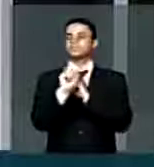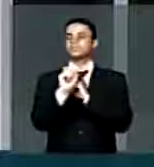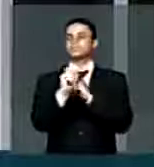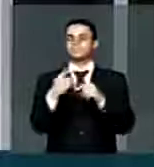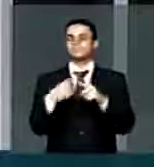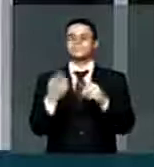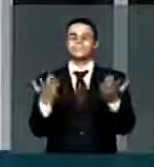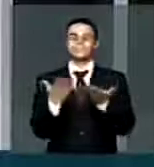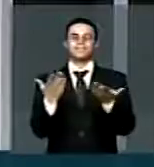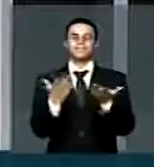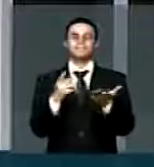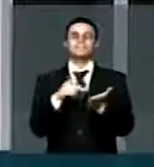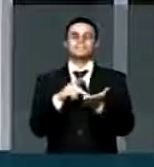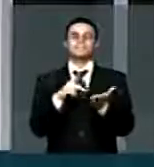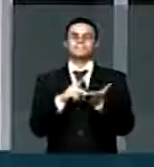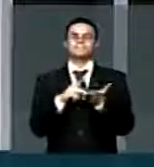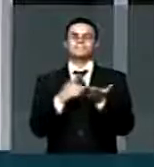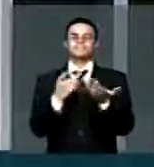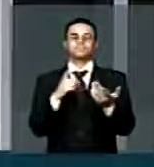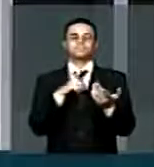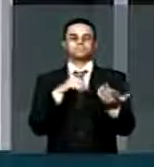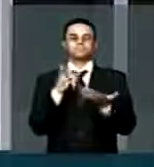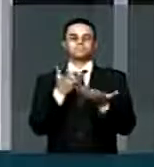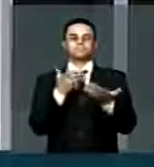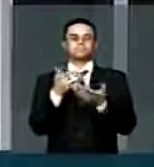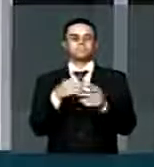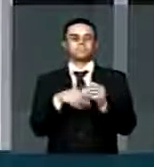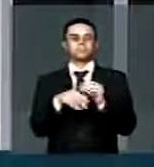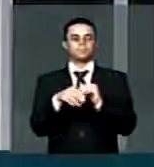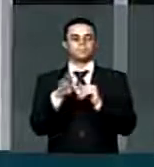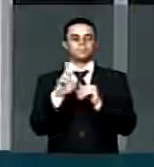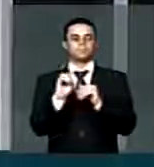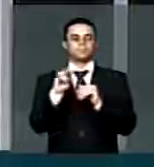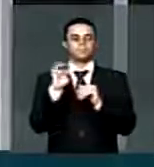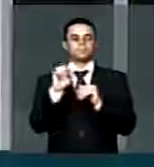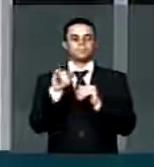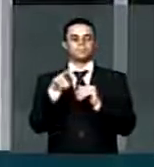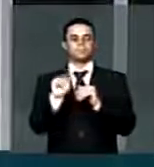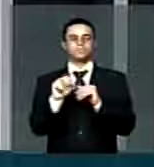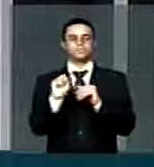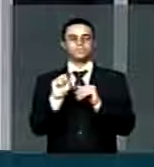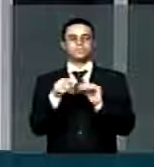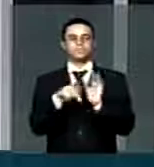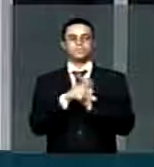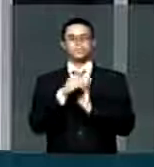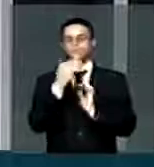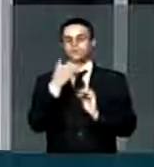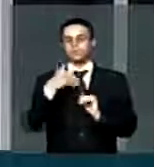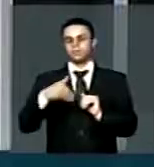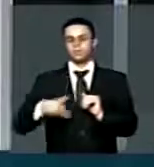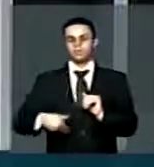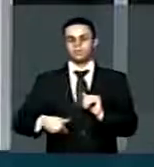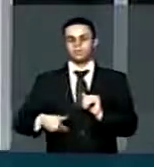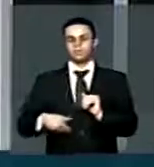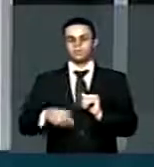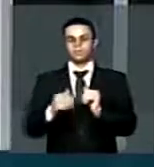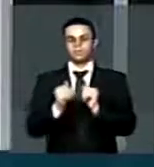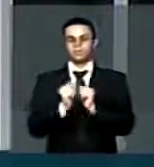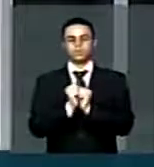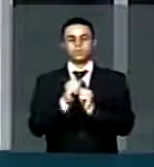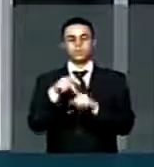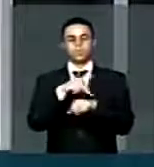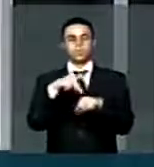atualmente, as chamadas fronteiras da fome, ou seja, conjunto países com problemas crônicos